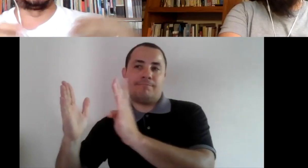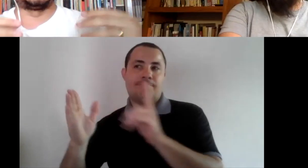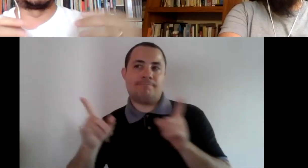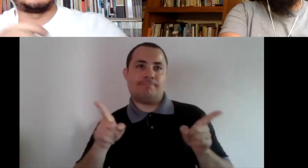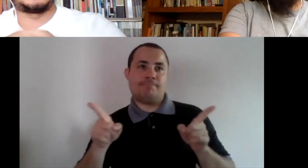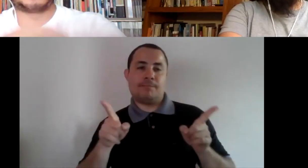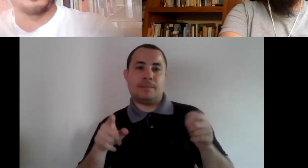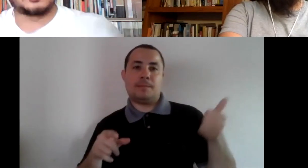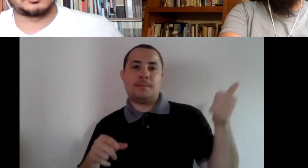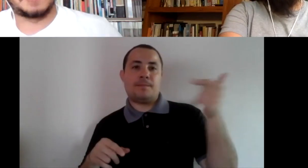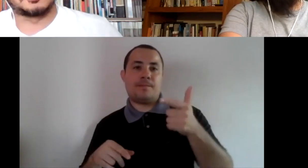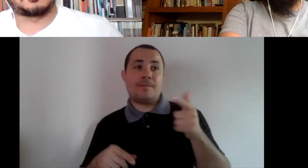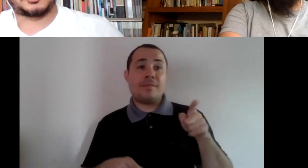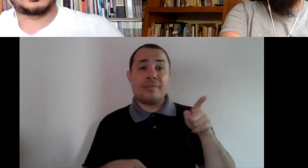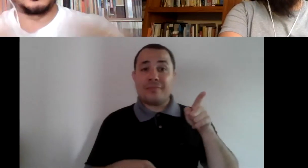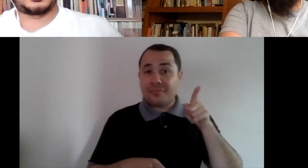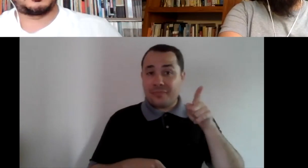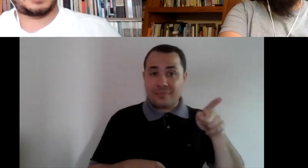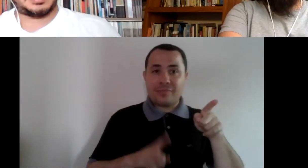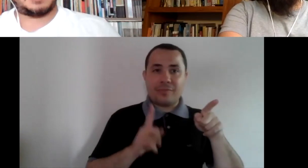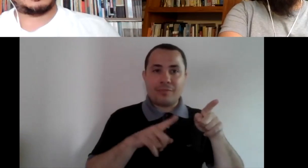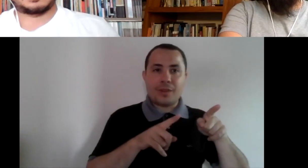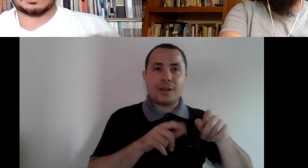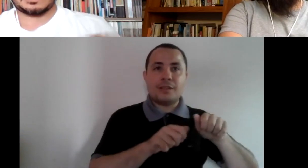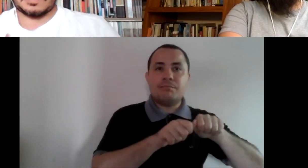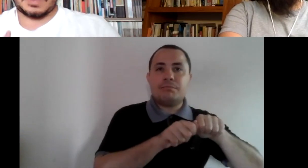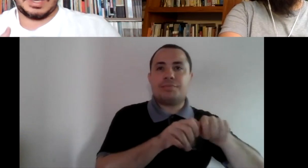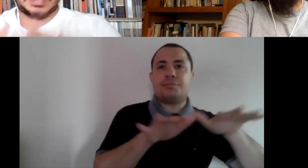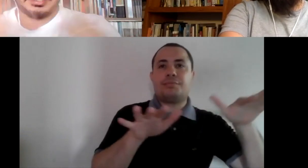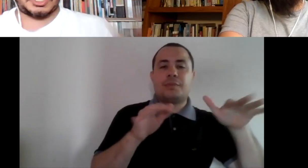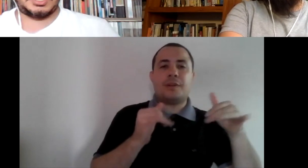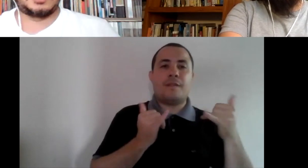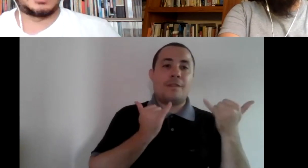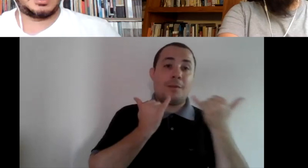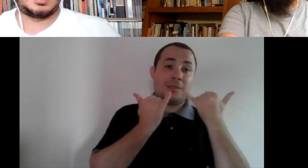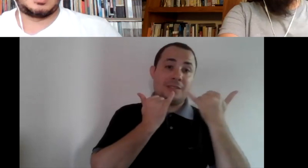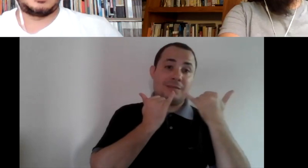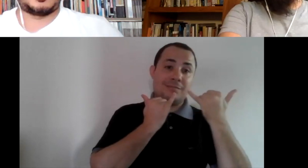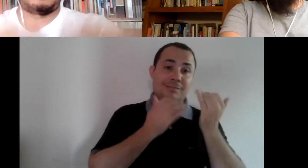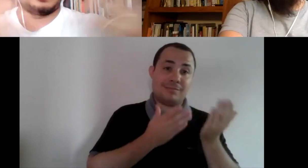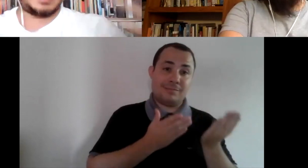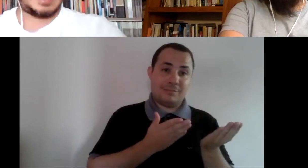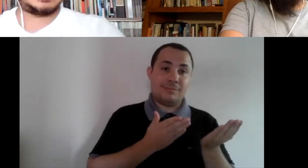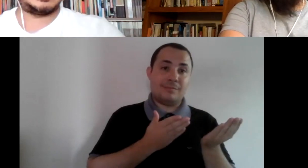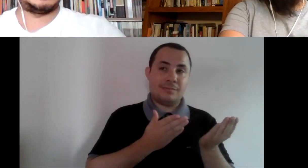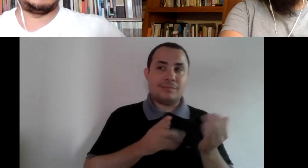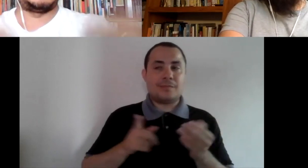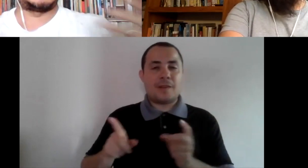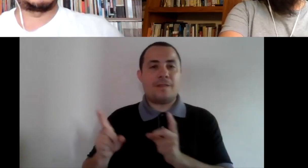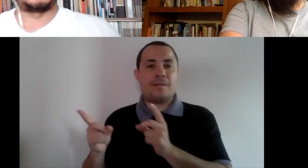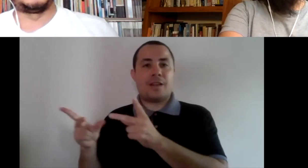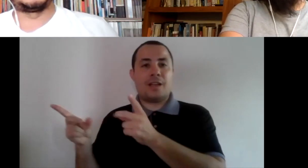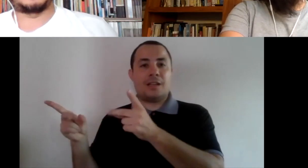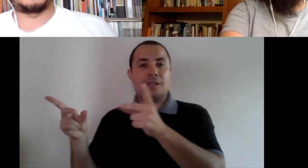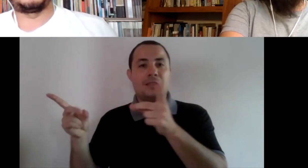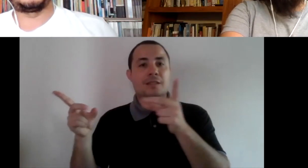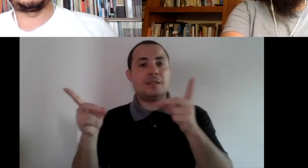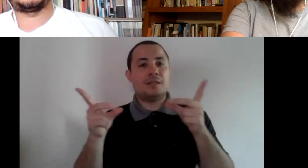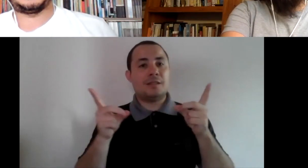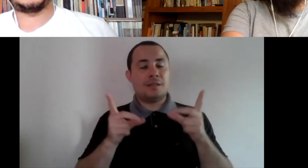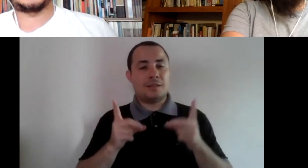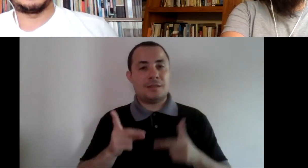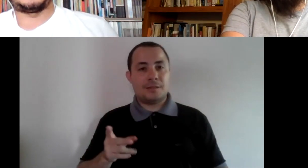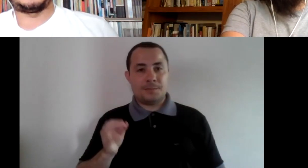faz com que os livros de todos os tempos possam continuar existindo, né? Acessíveis ao